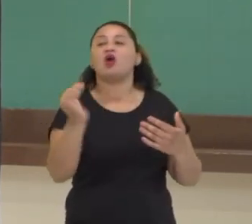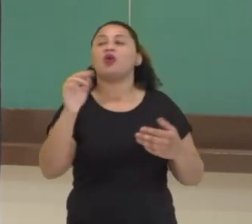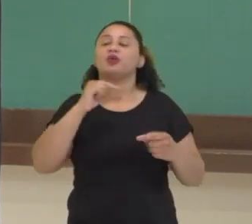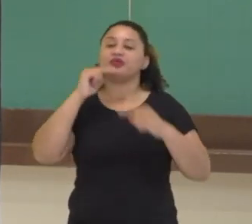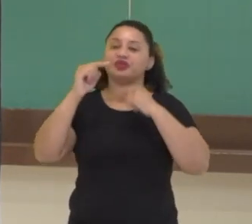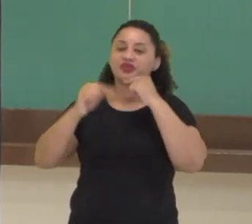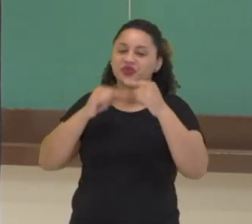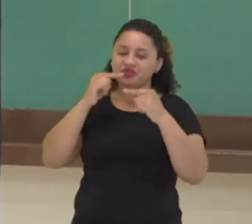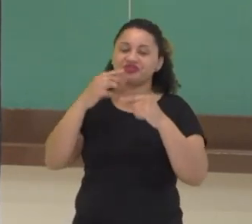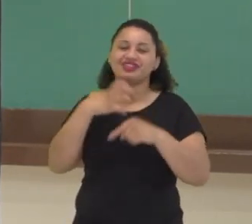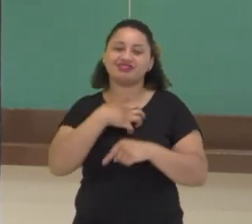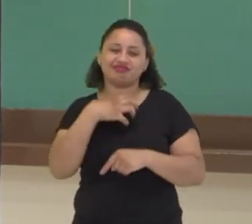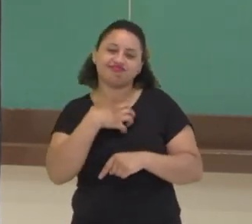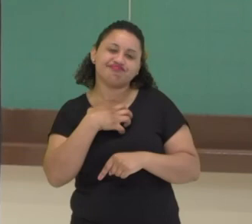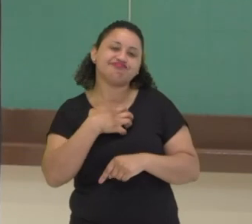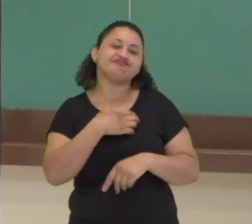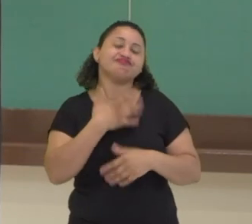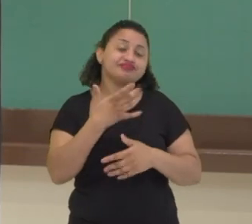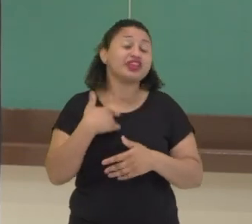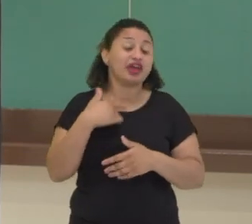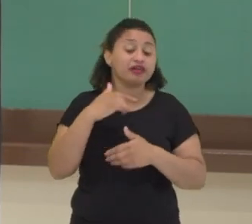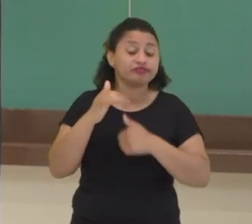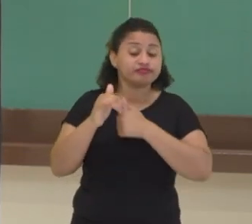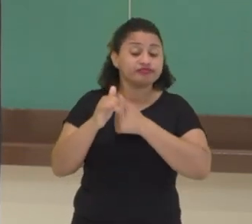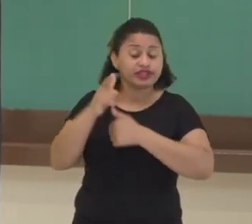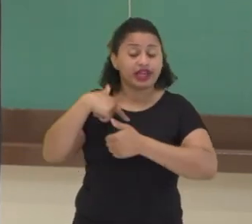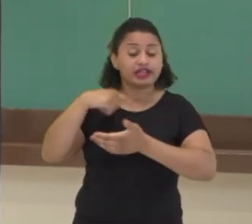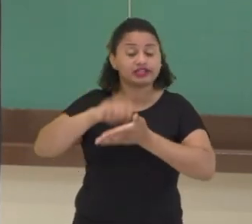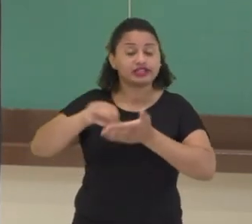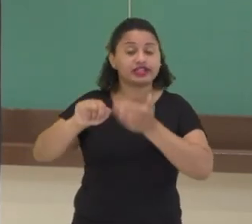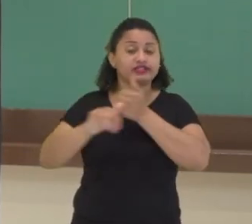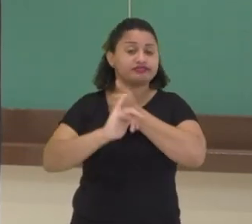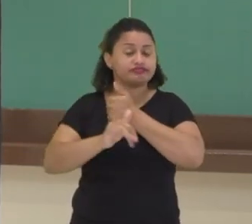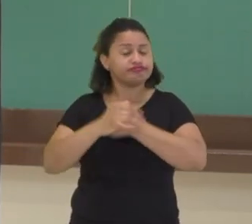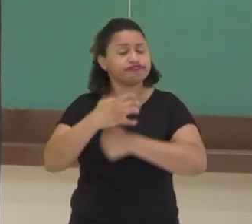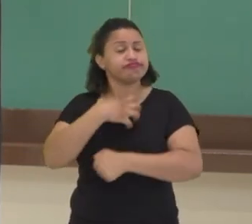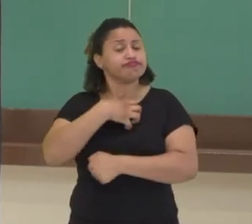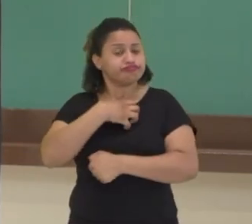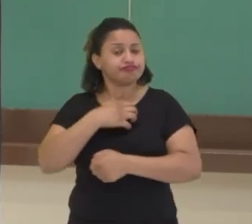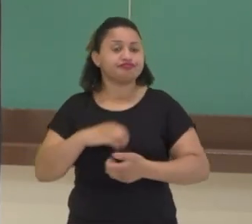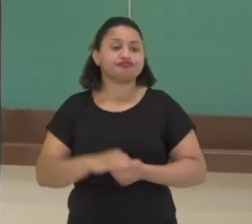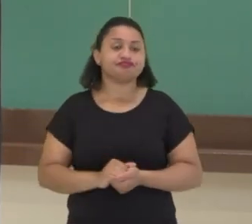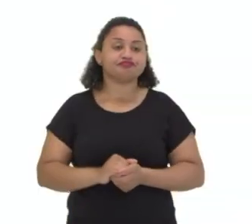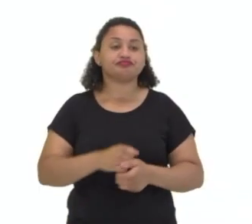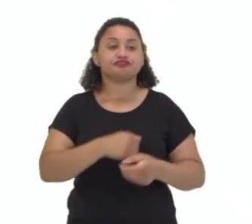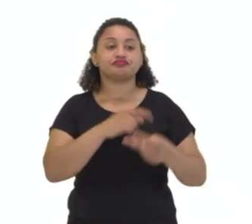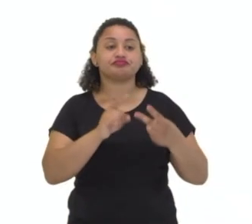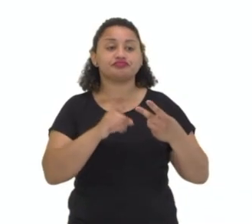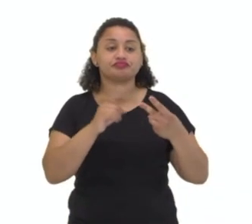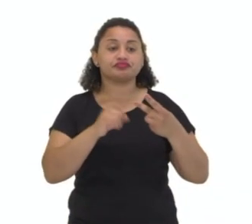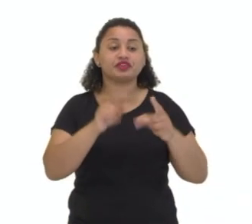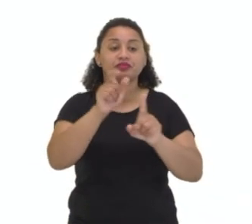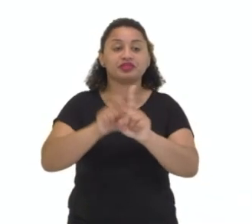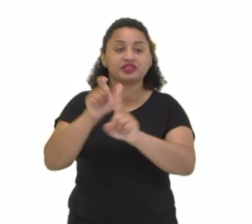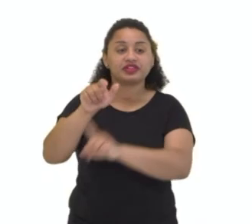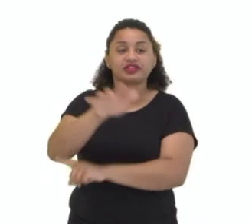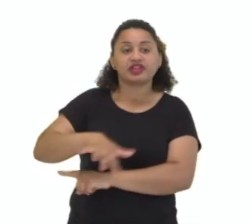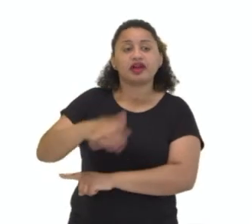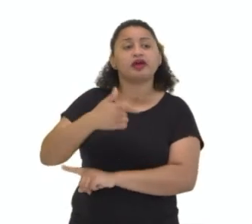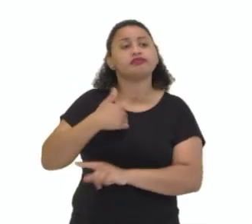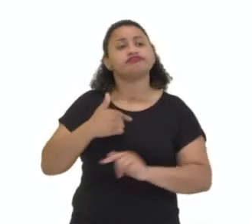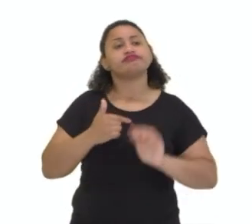um sentimento. Então o cronista se inspira. As personagens e situações colocam-se de maneira